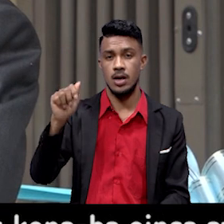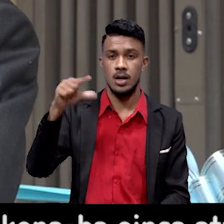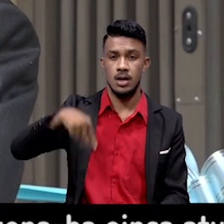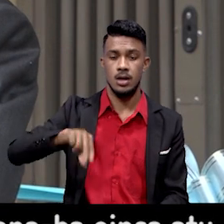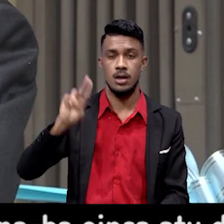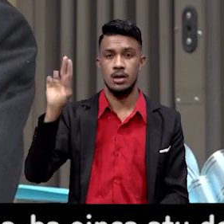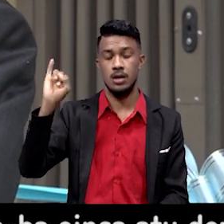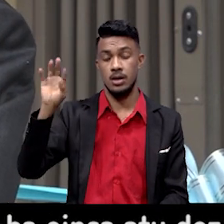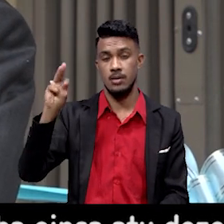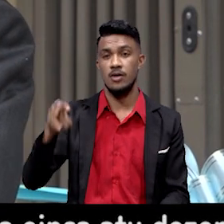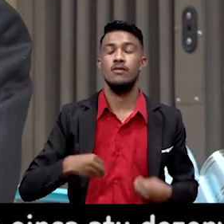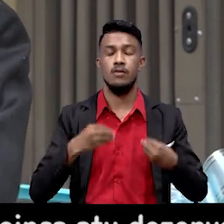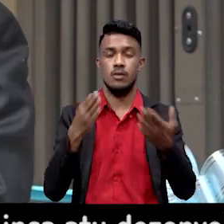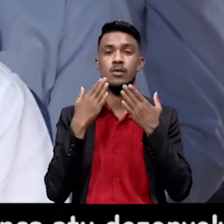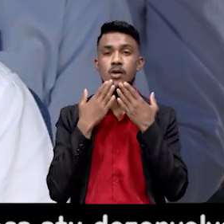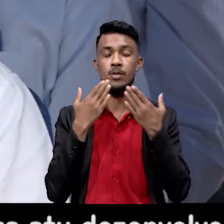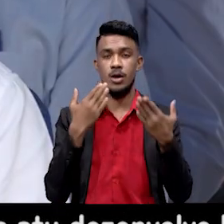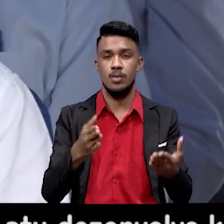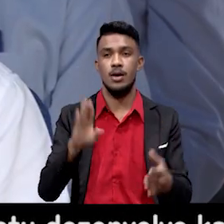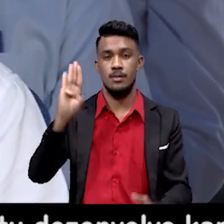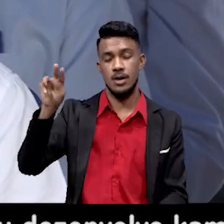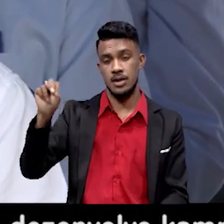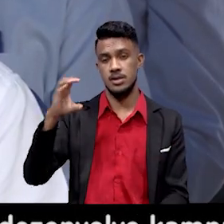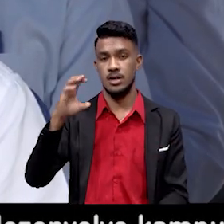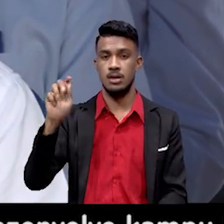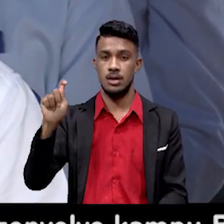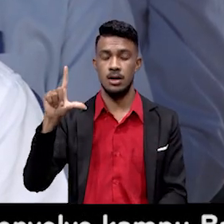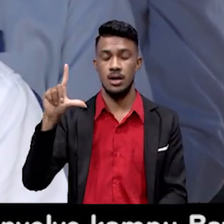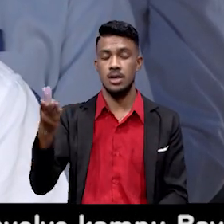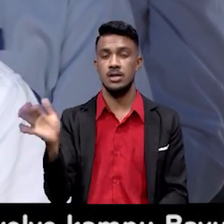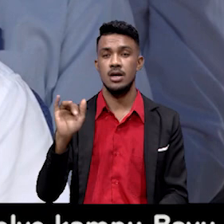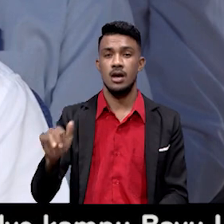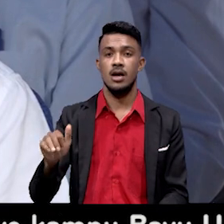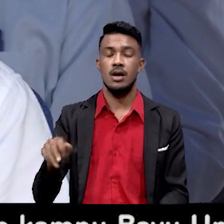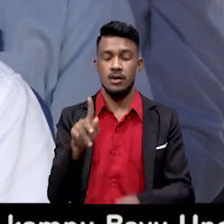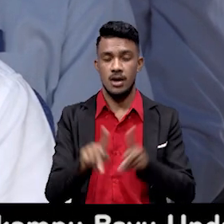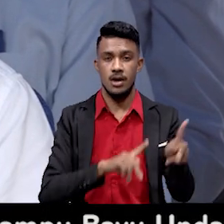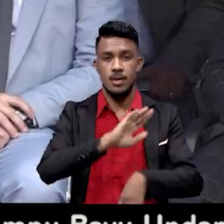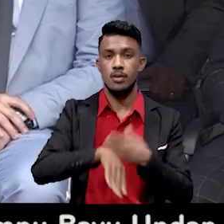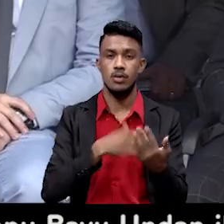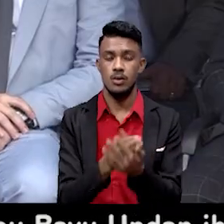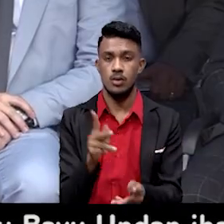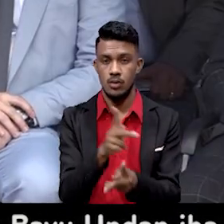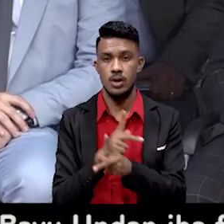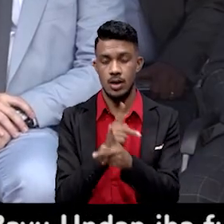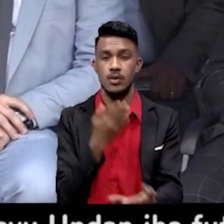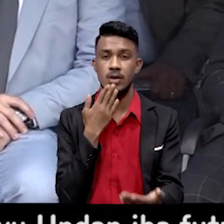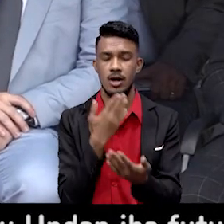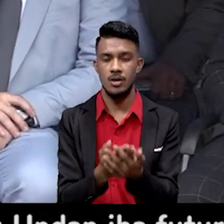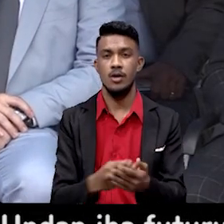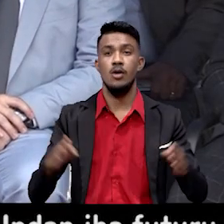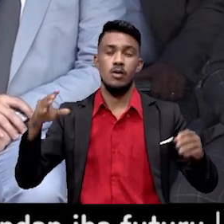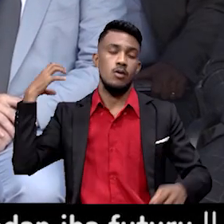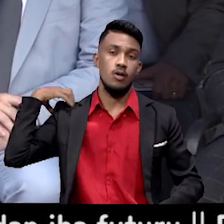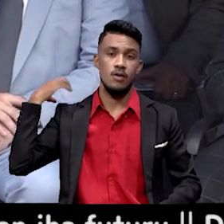ba BNCTL no russo ato gerente BNCTL Sira, no sociedade Tomac ato cuidado de dia edifício ne.